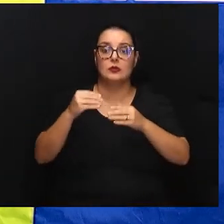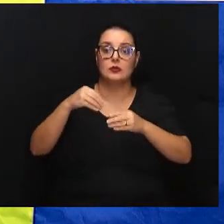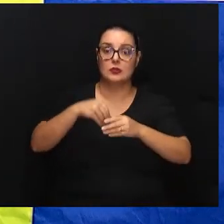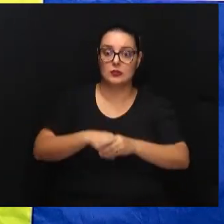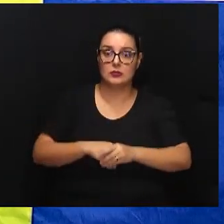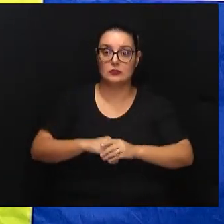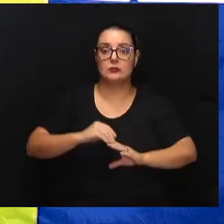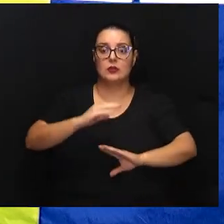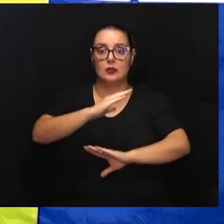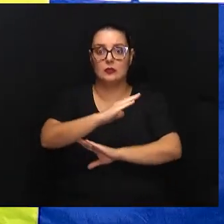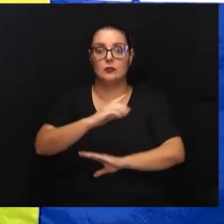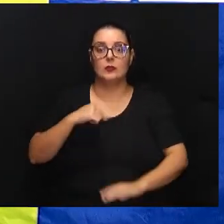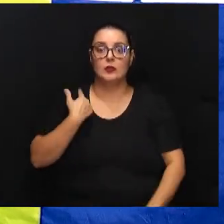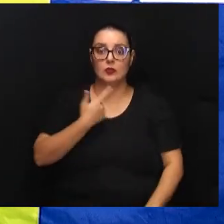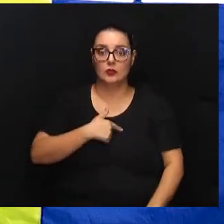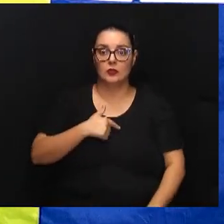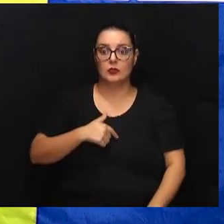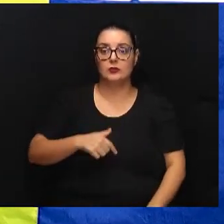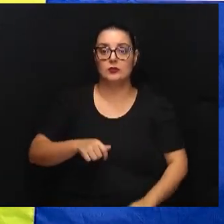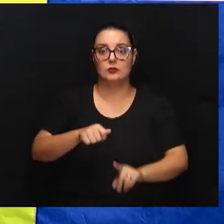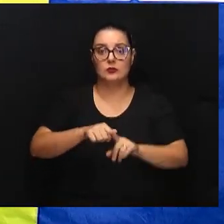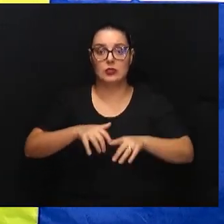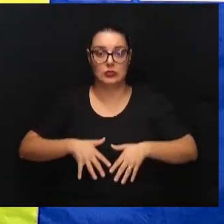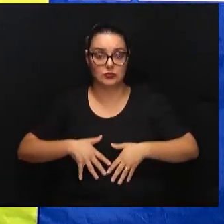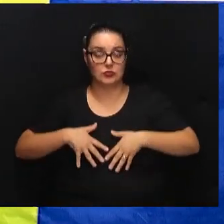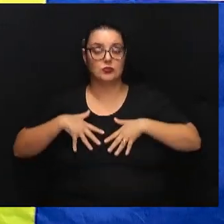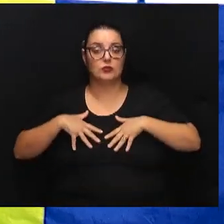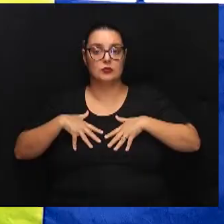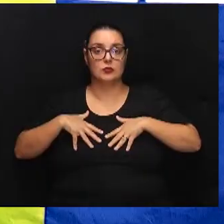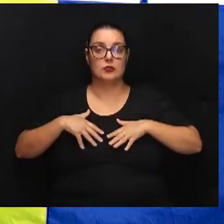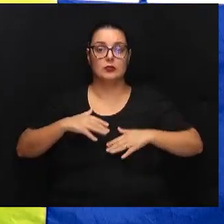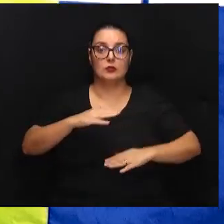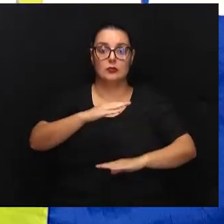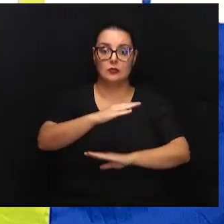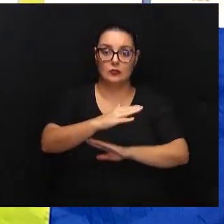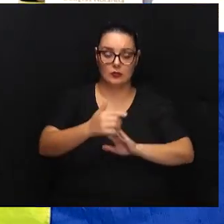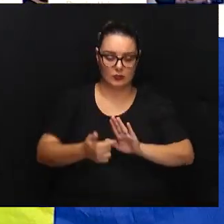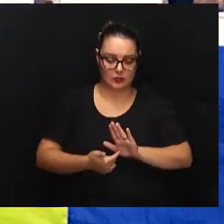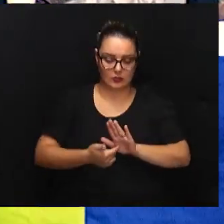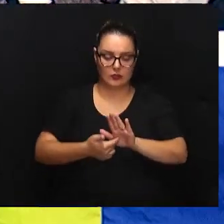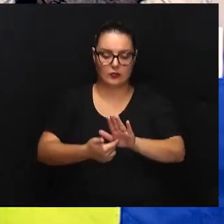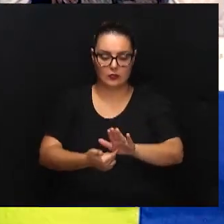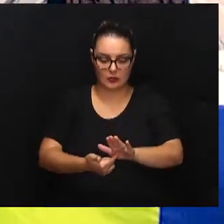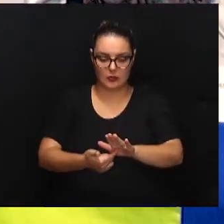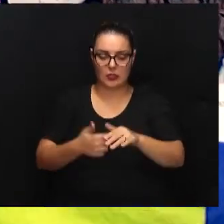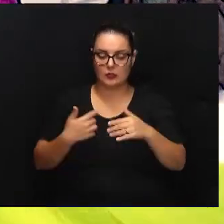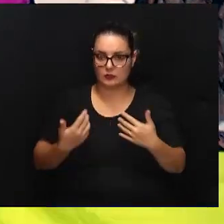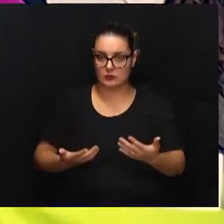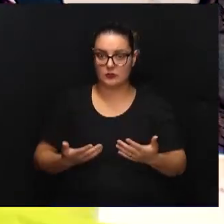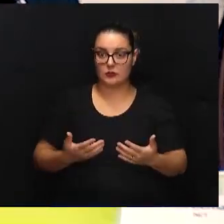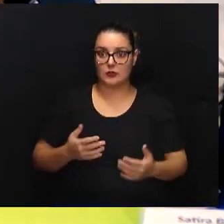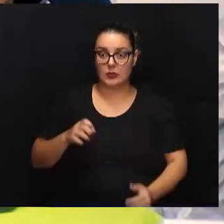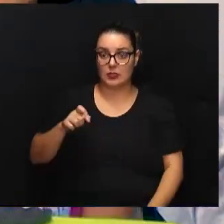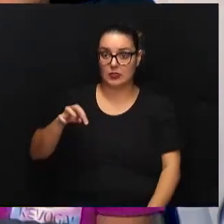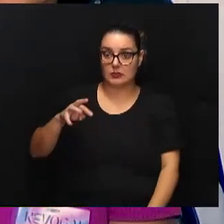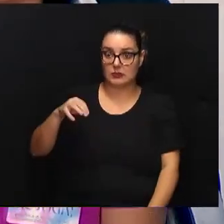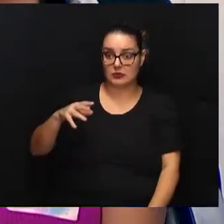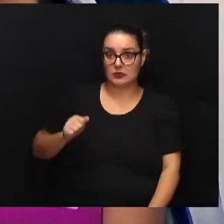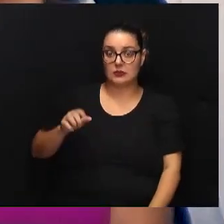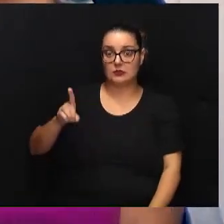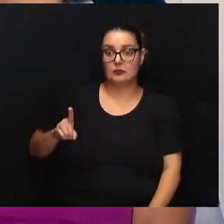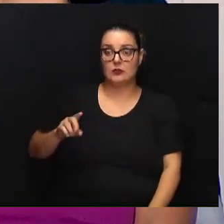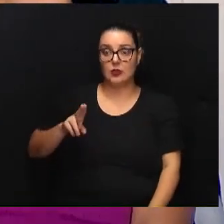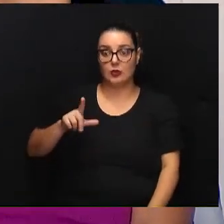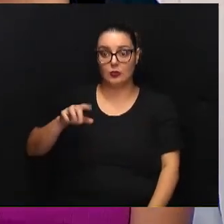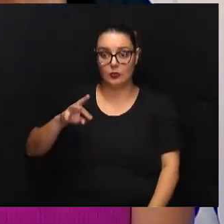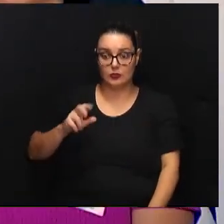Câmara que está se mostrando cada vez mais de extrema-direita, ultraconservadora, com a violência política de